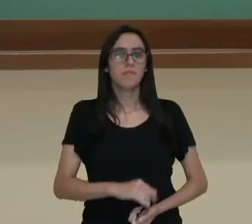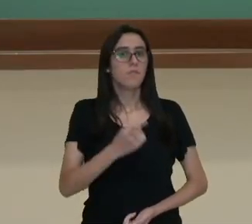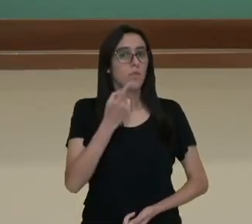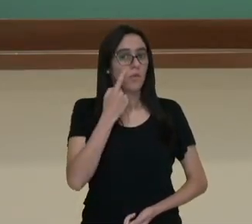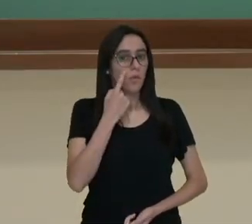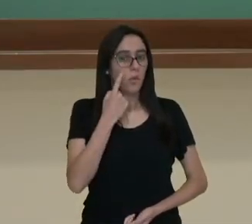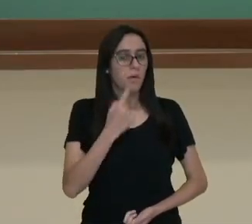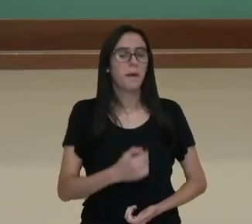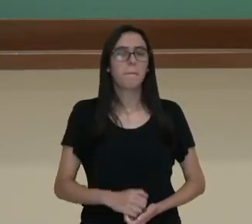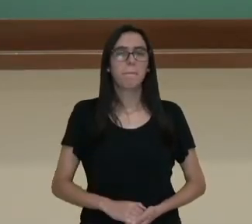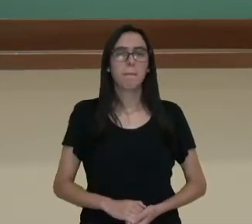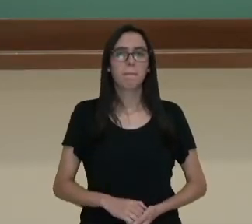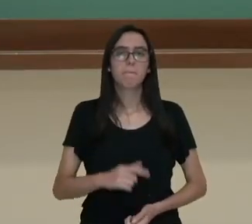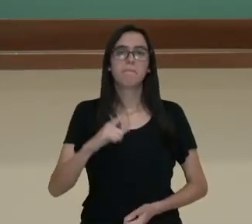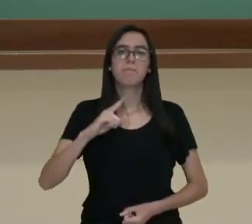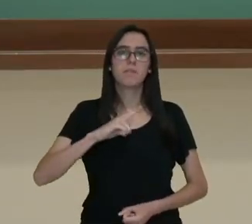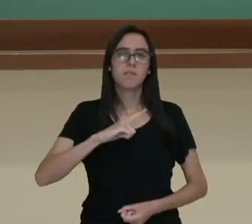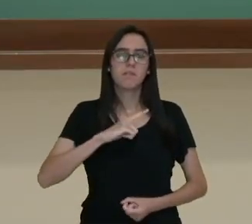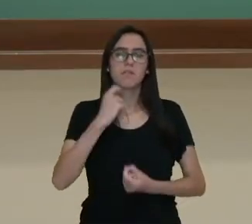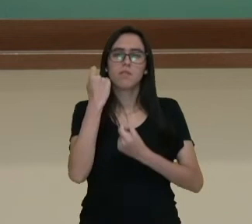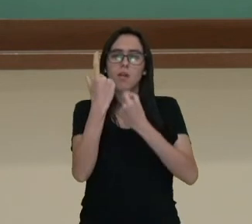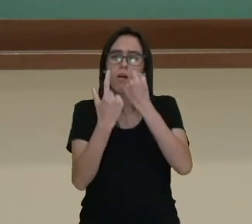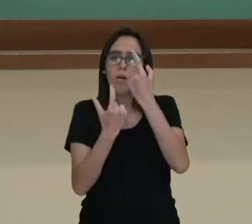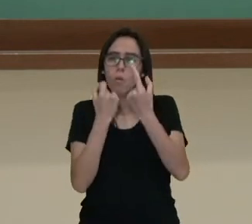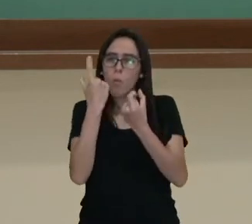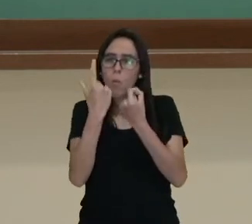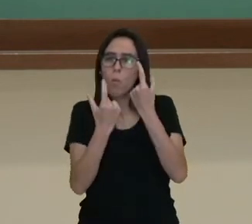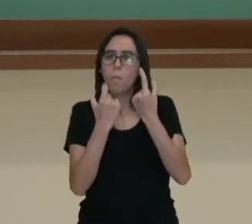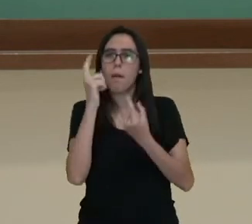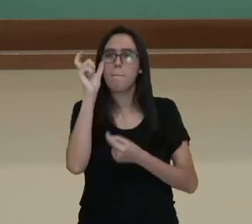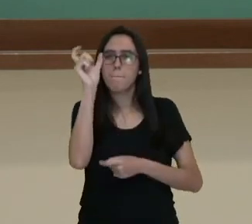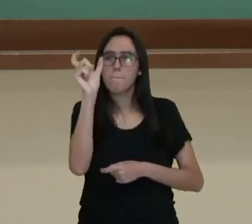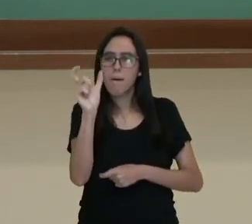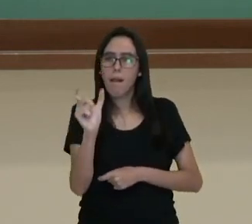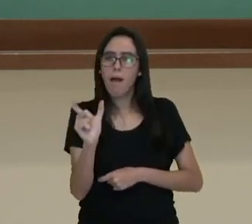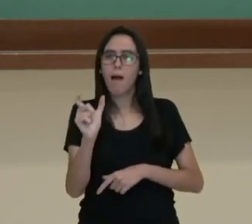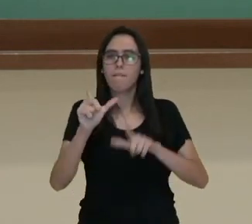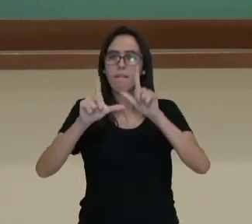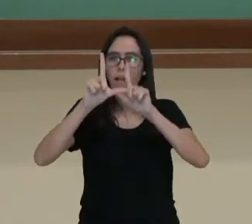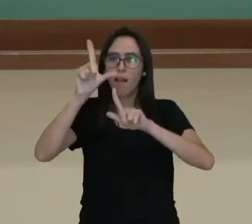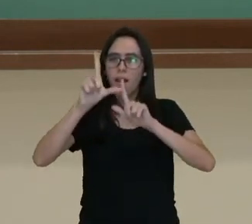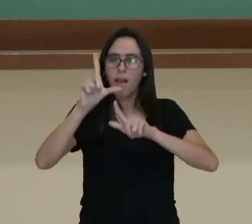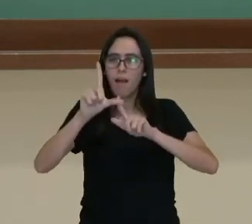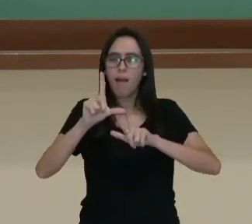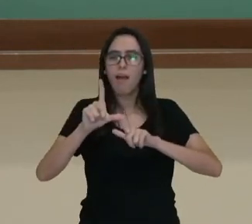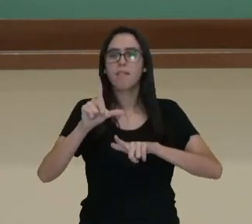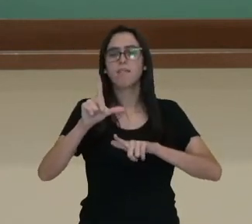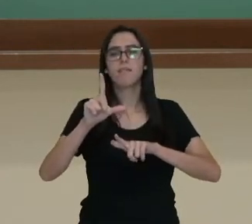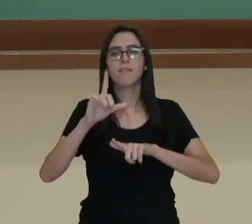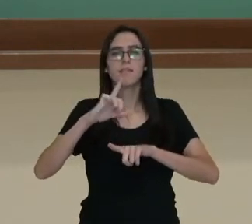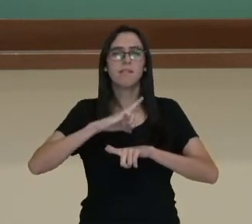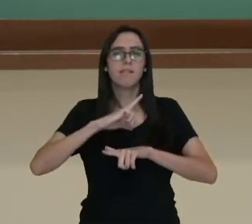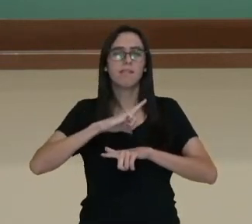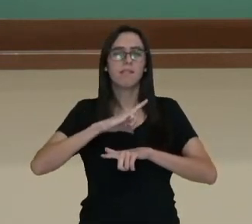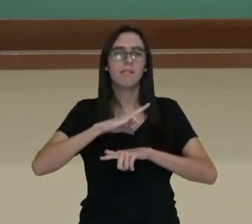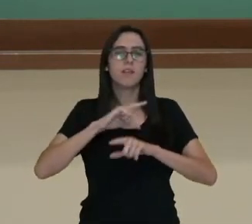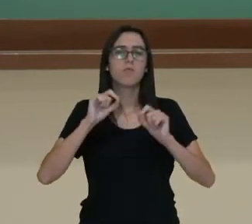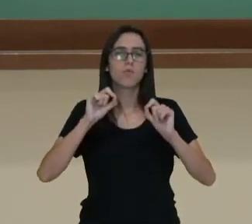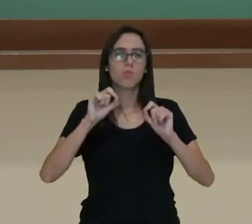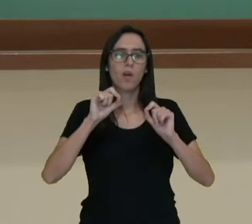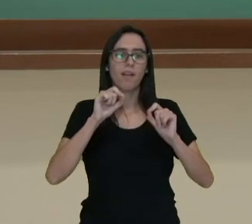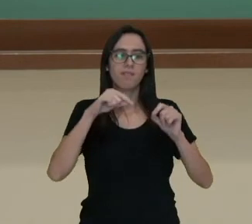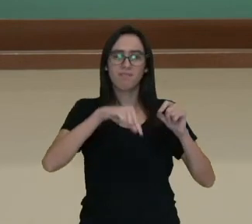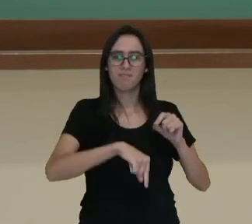que algumas palavras, algumas letras que existem, né? Então, justamente letras ou dígrafos que existem na